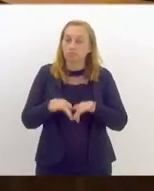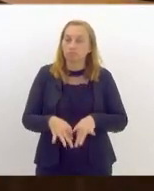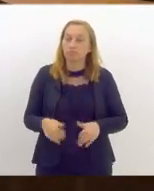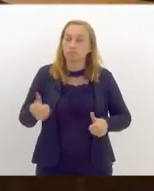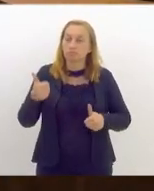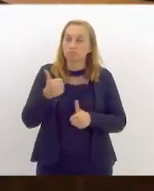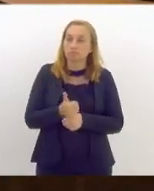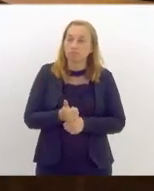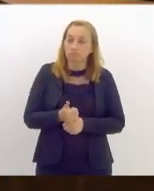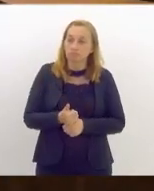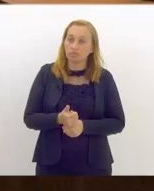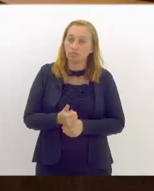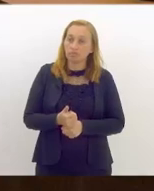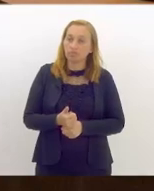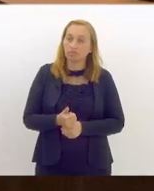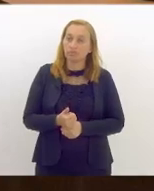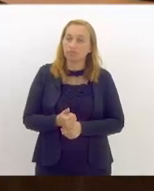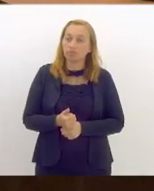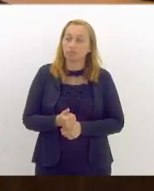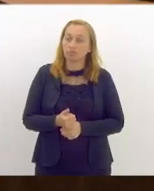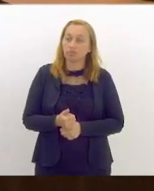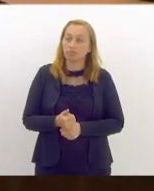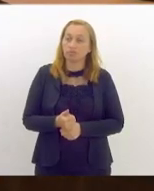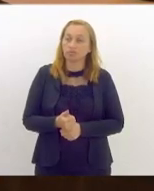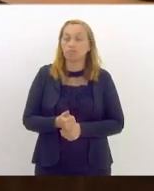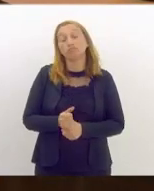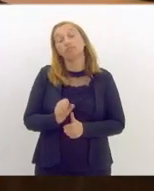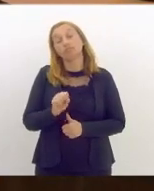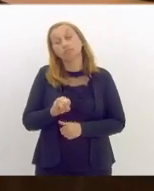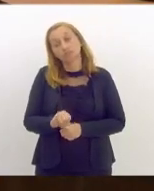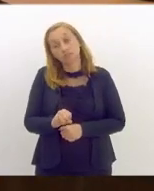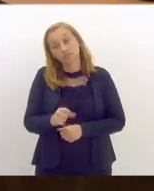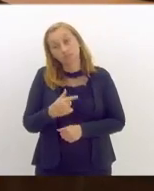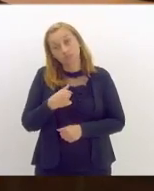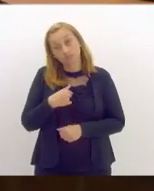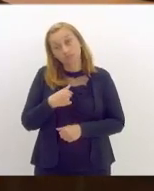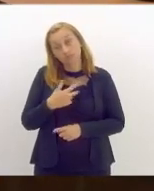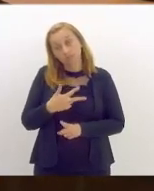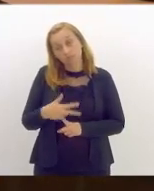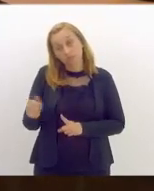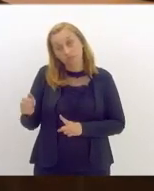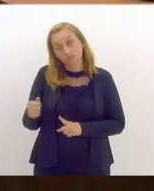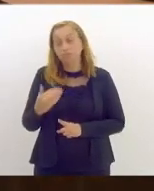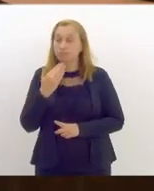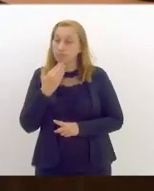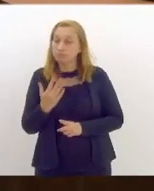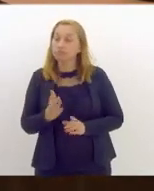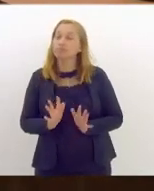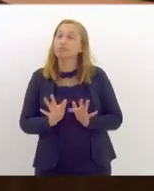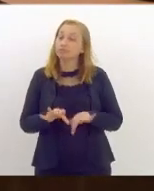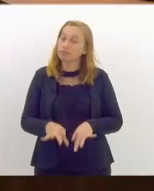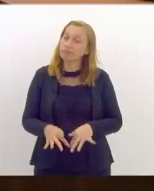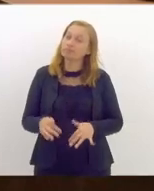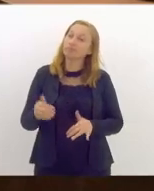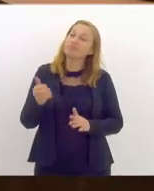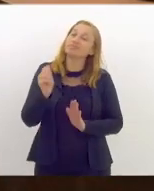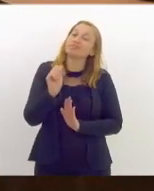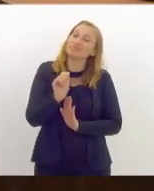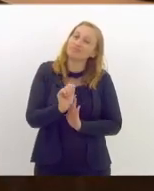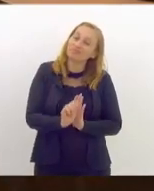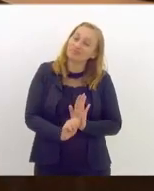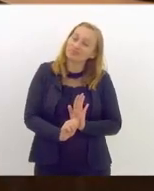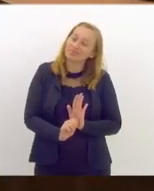por substitutivo E caso eu seja vencedor pedindo a vossa excelência